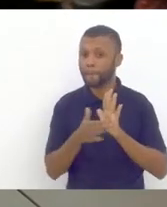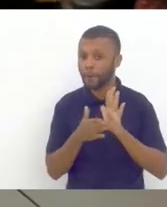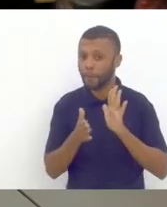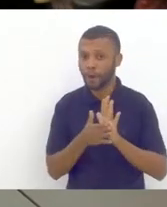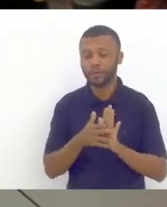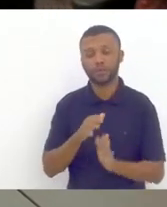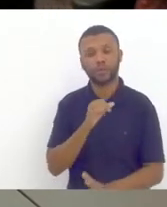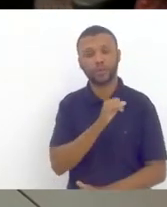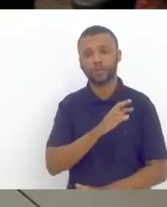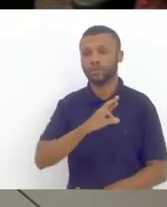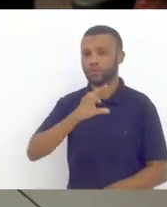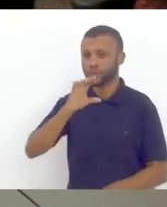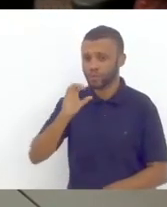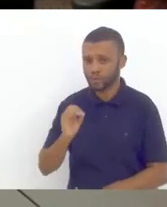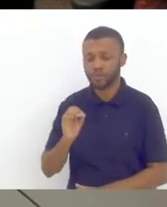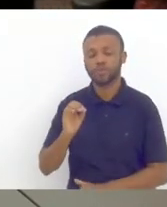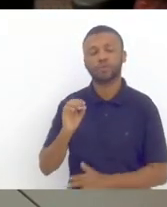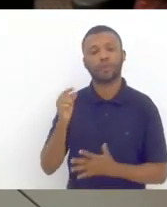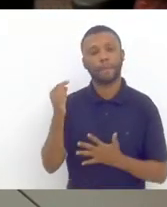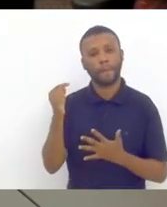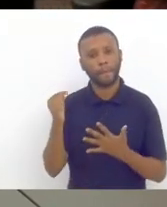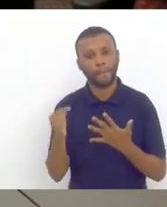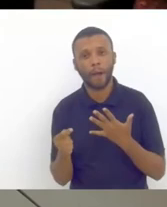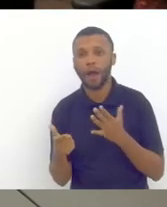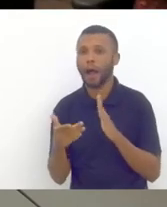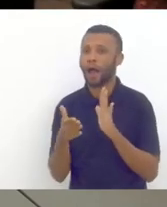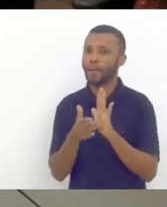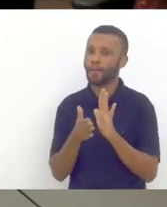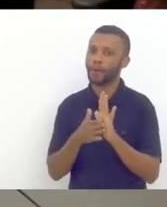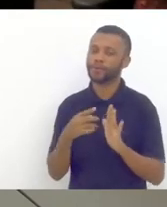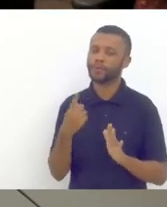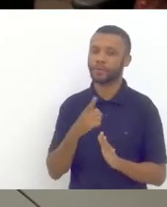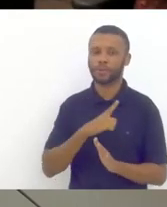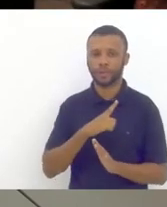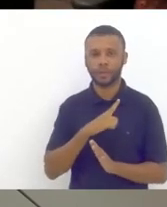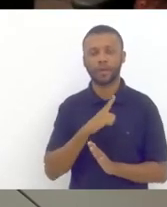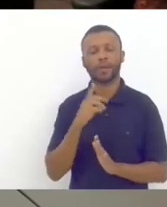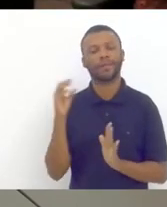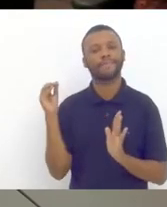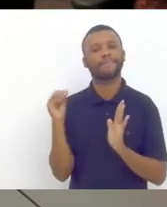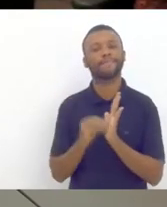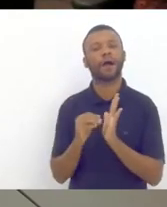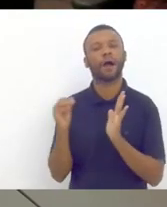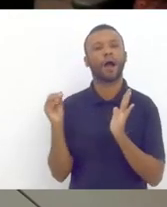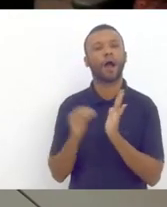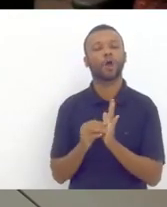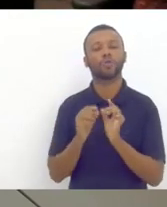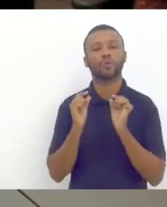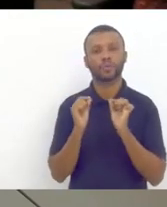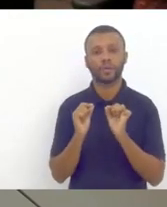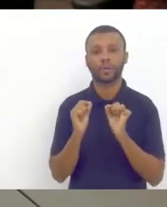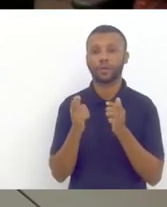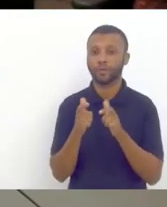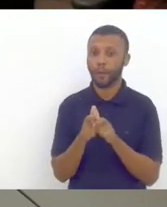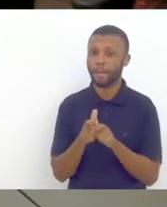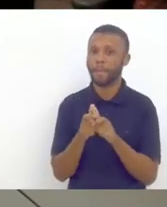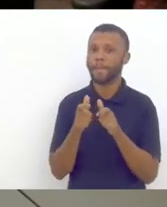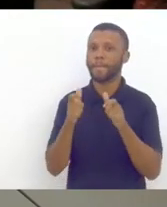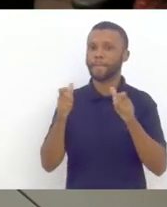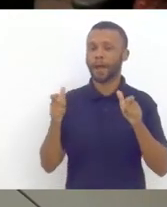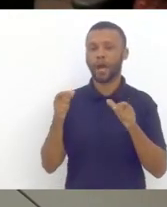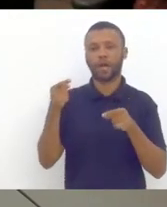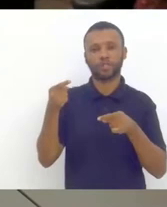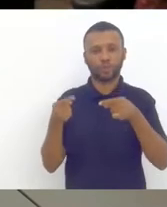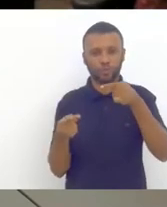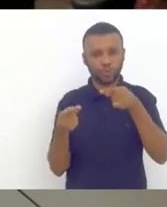Rio e outras propostas que nós tenhamos, que elas carecem de uma ampliação da discussão. Então,